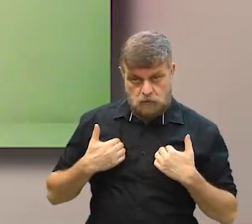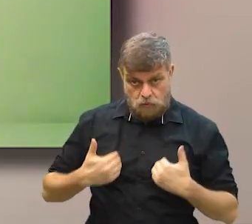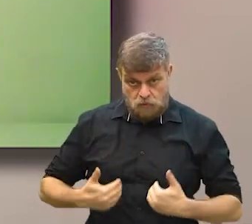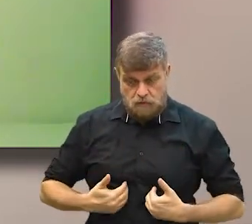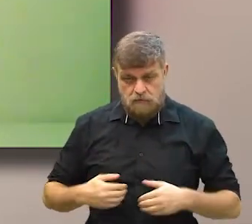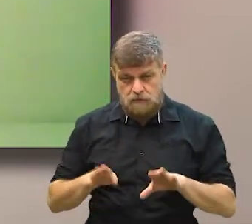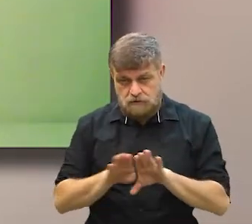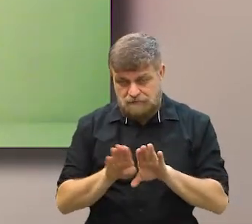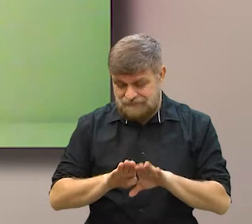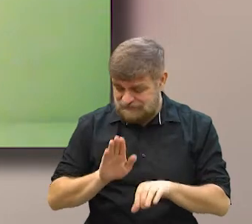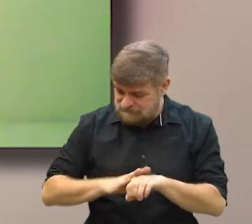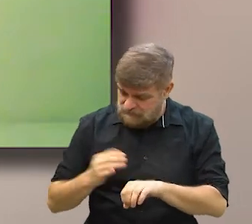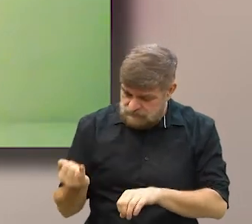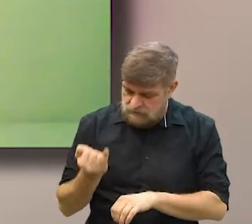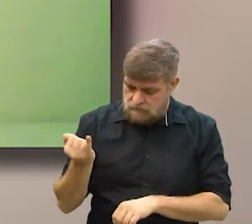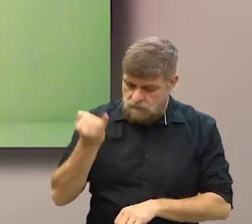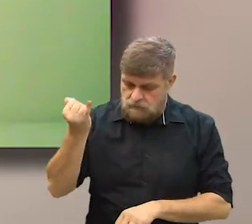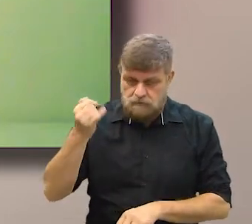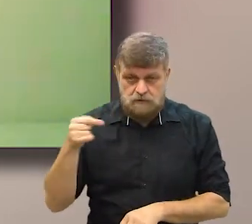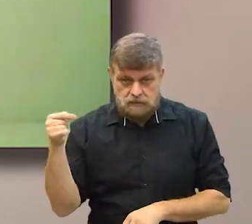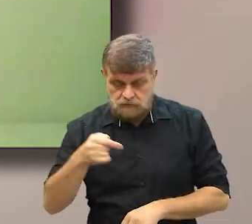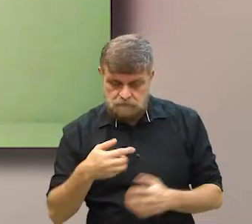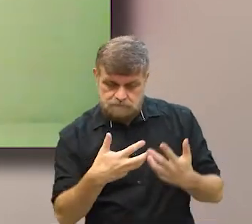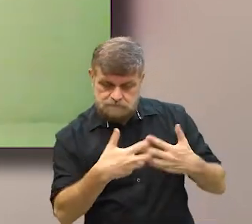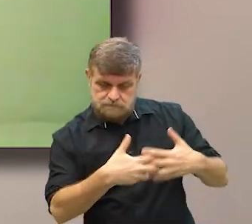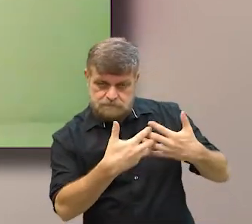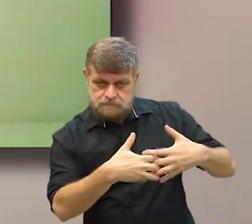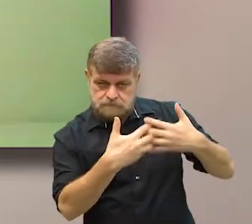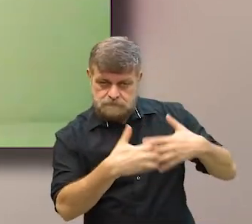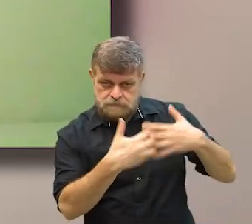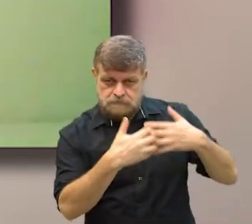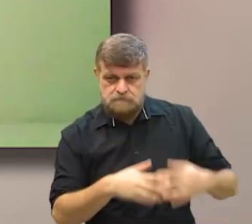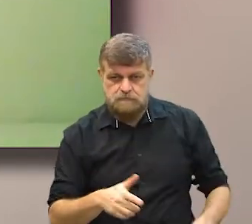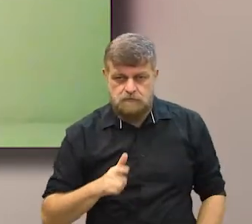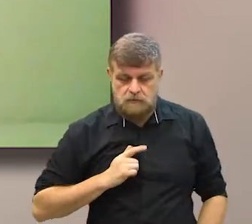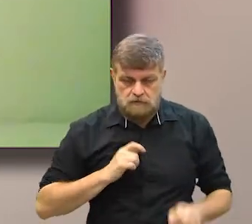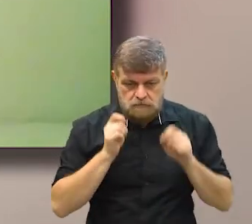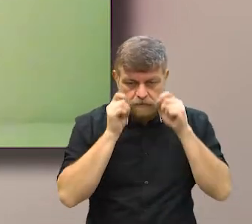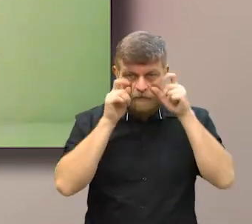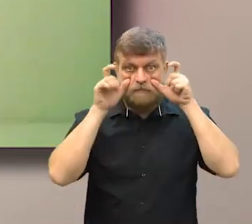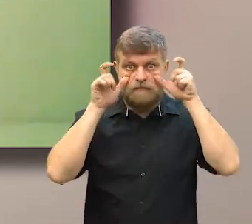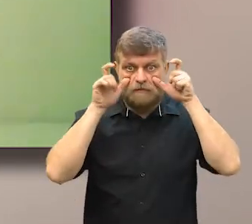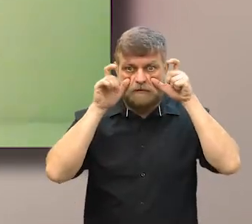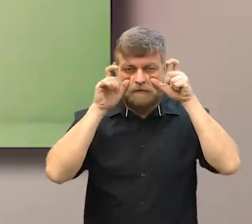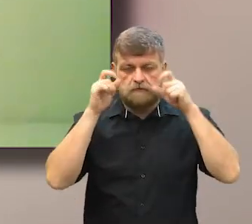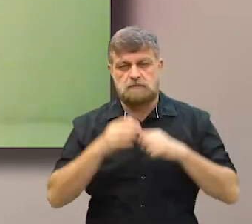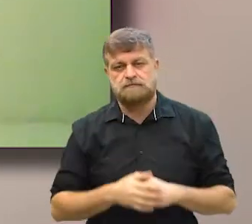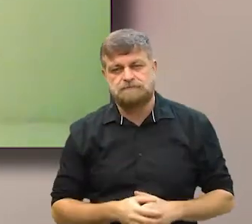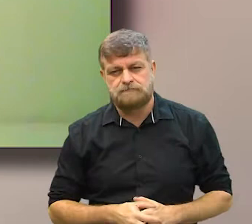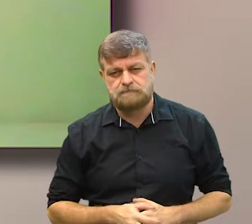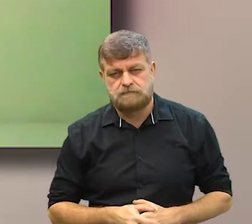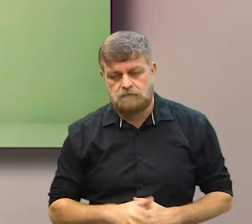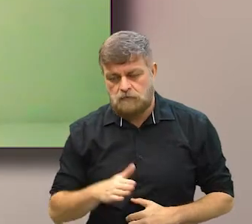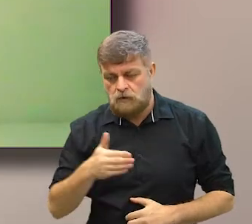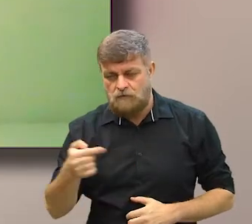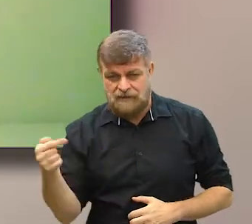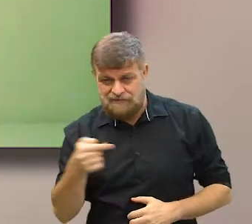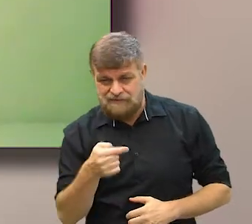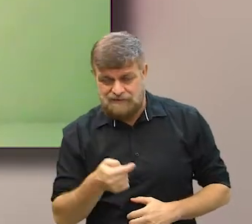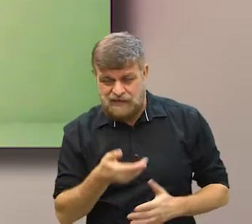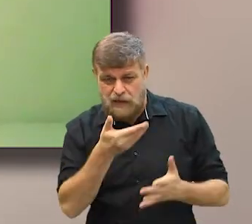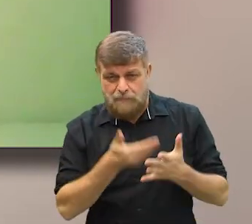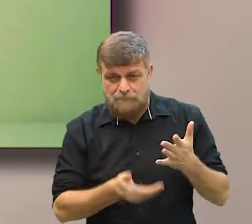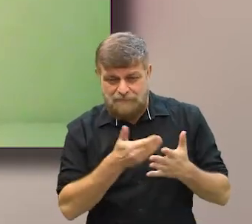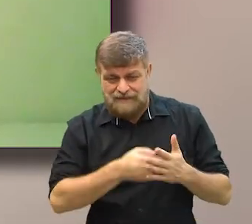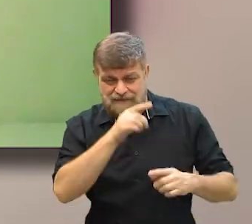etc. Mas é muito importante a função dela mantendo o ser humano acordado. Então,